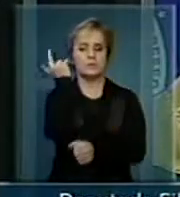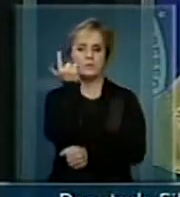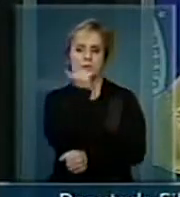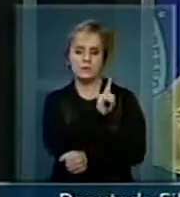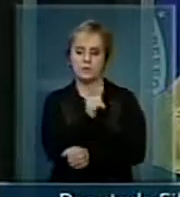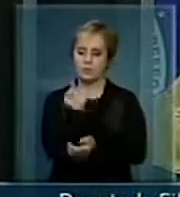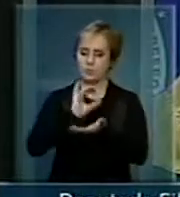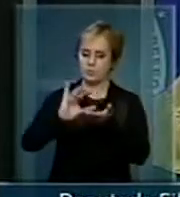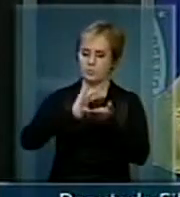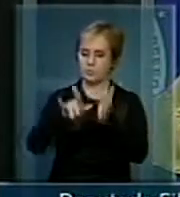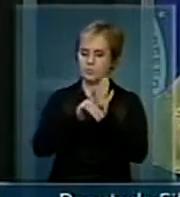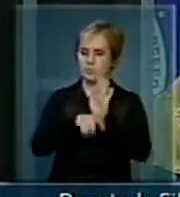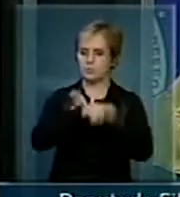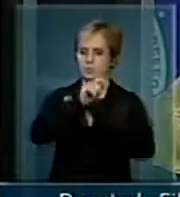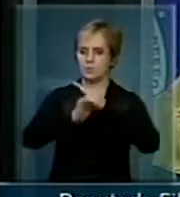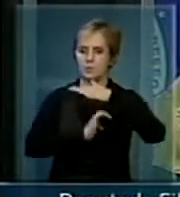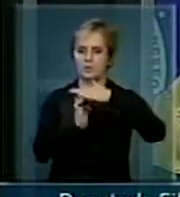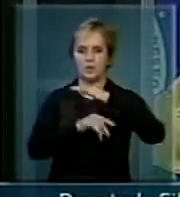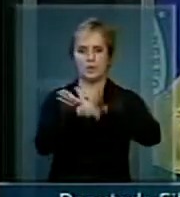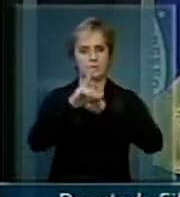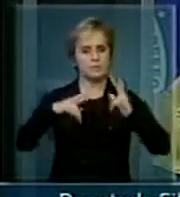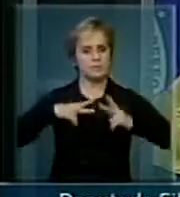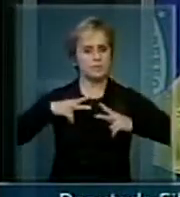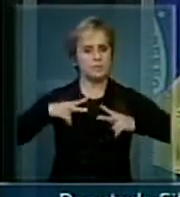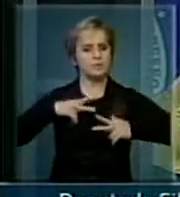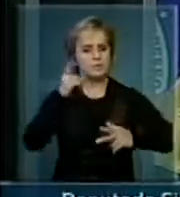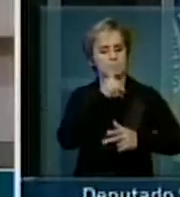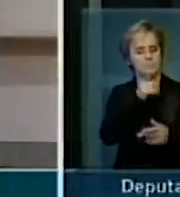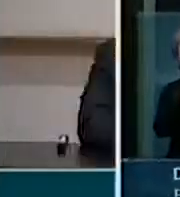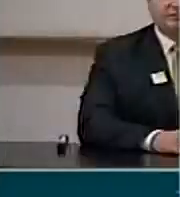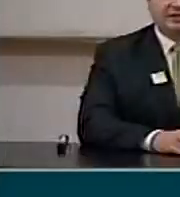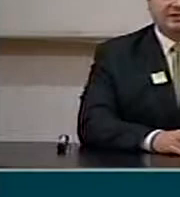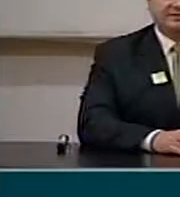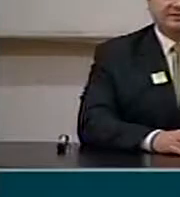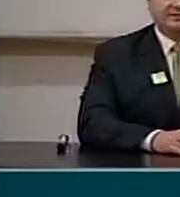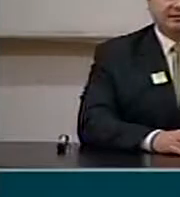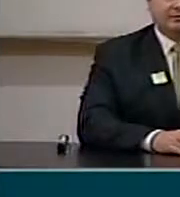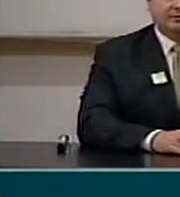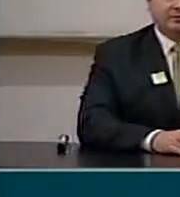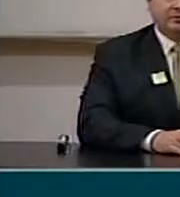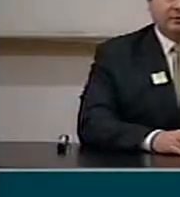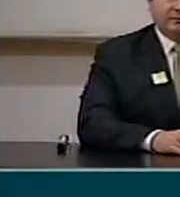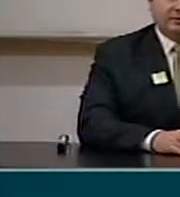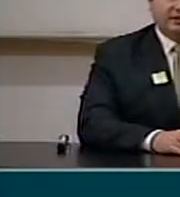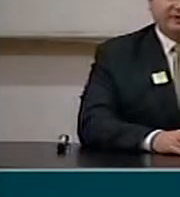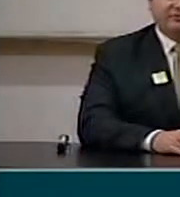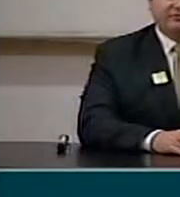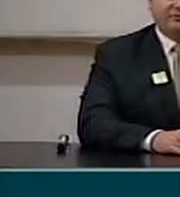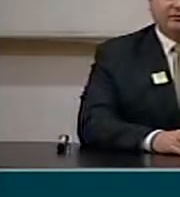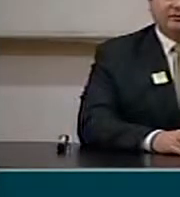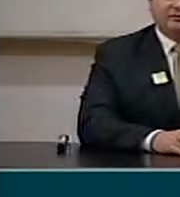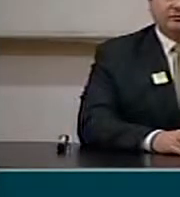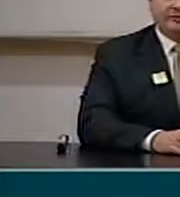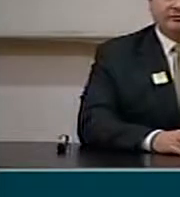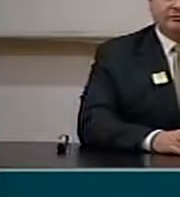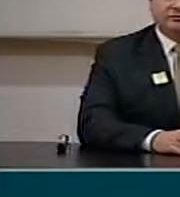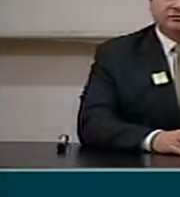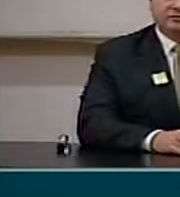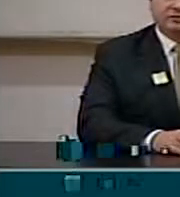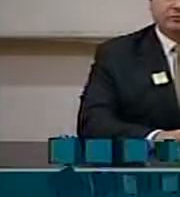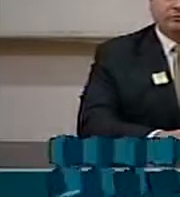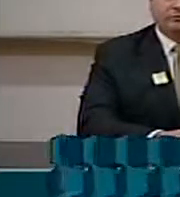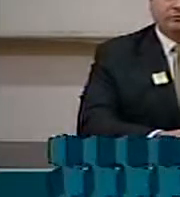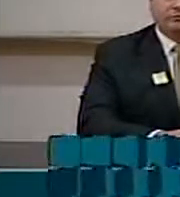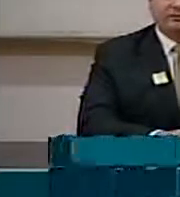financiamento de entidades privadas para o pagamento dessas taxas. os tópicos das áreas de interesse, senhor